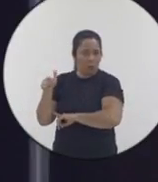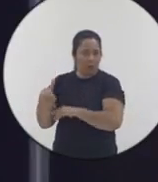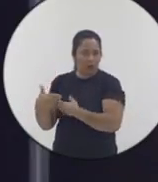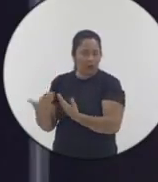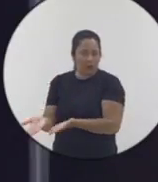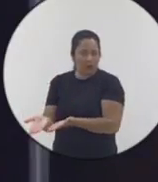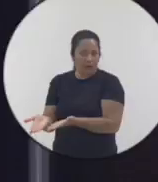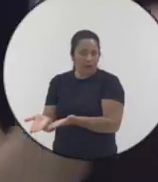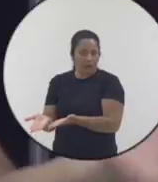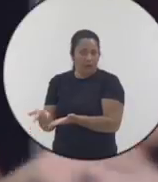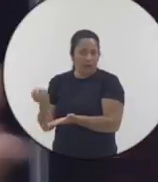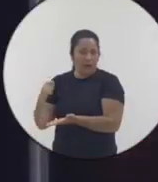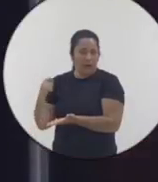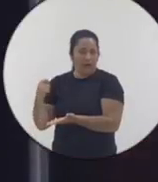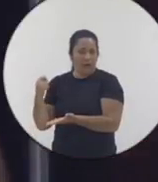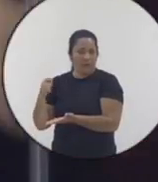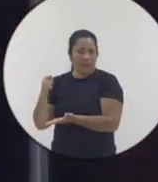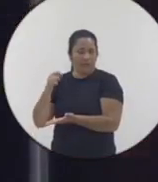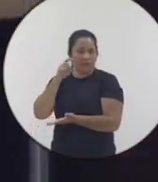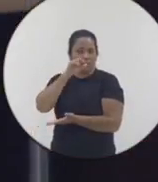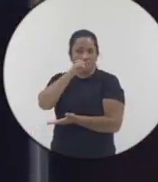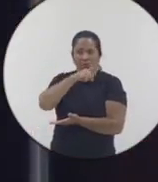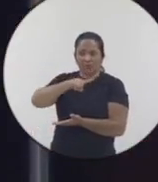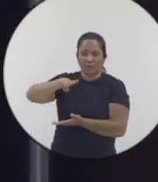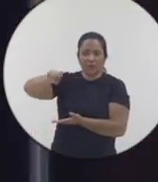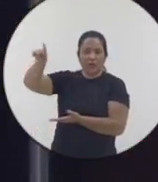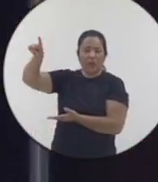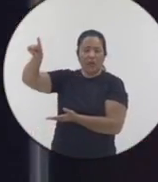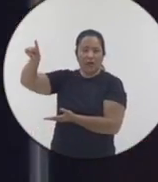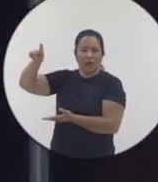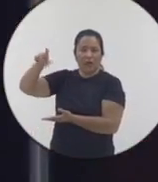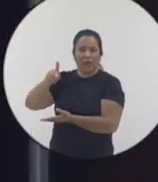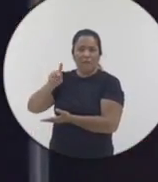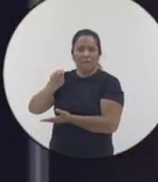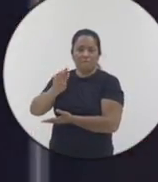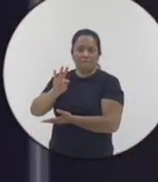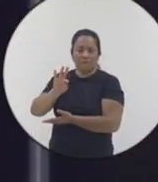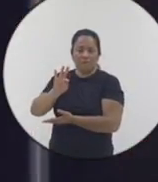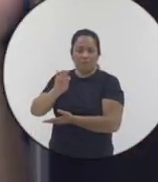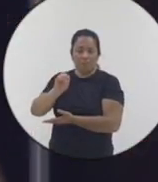meu tratamento em outro centro, como Porto Alegre, e a fila lá está até 2020.